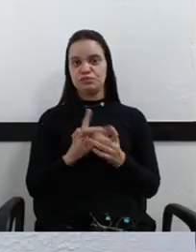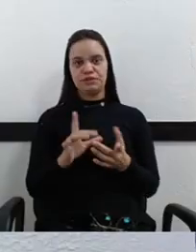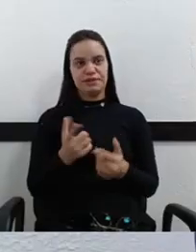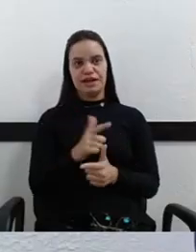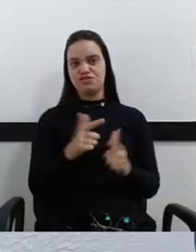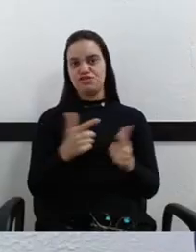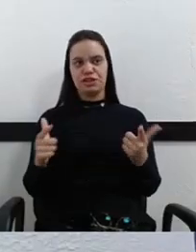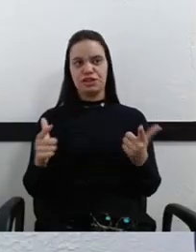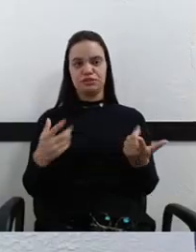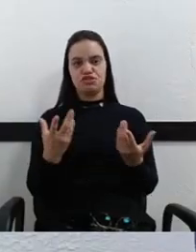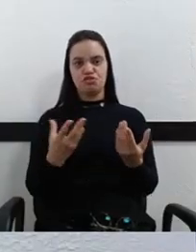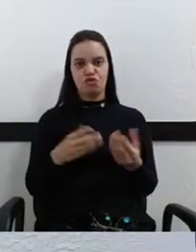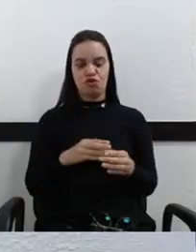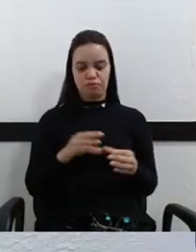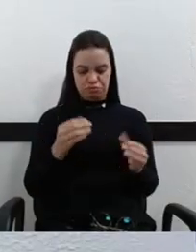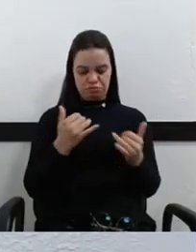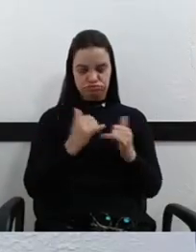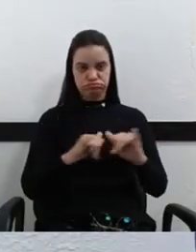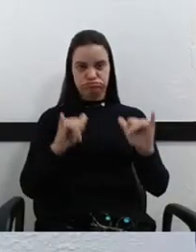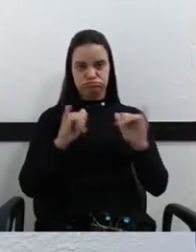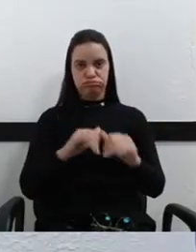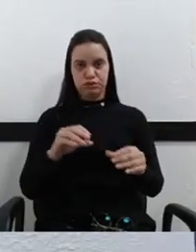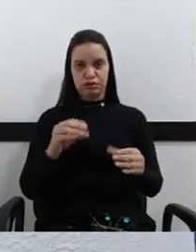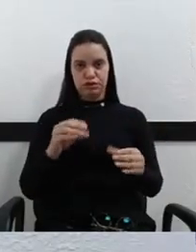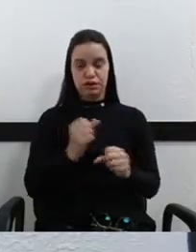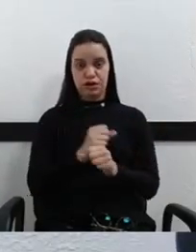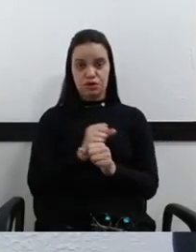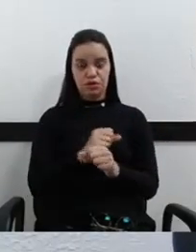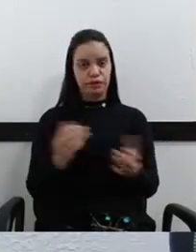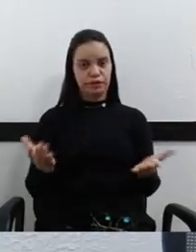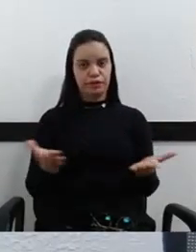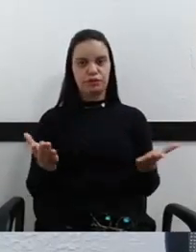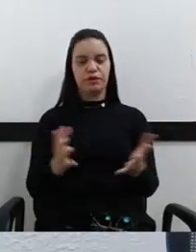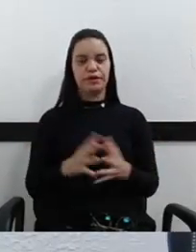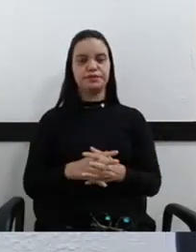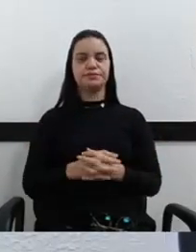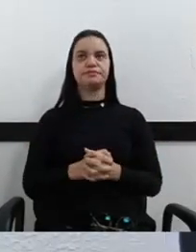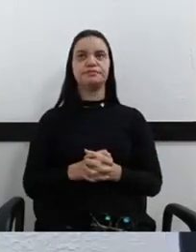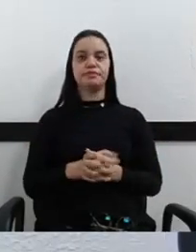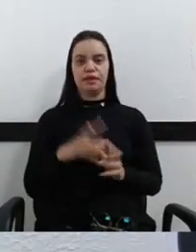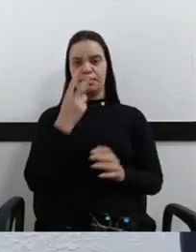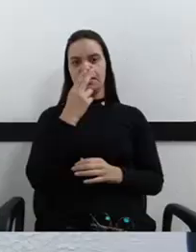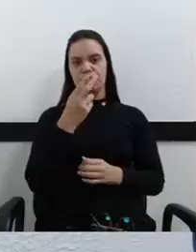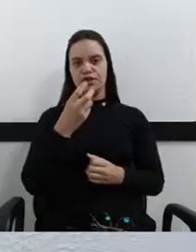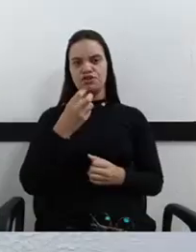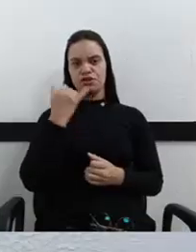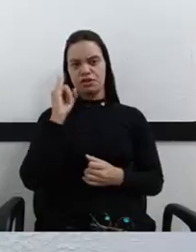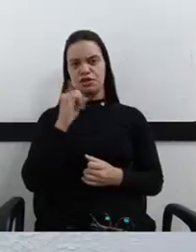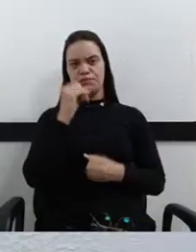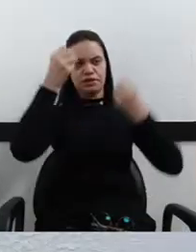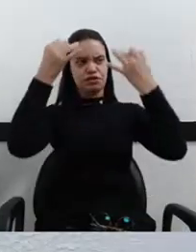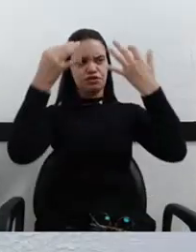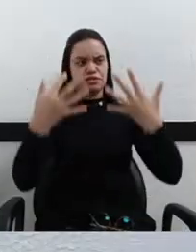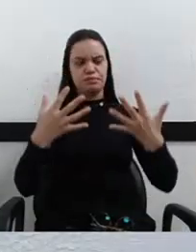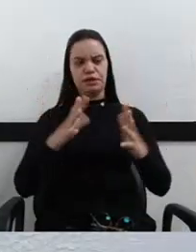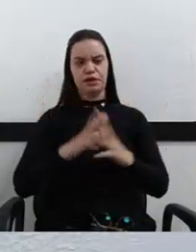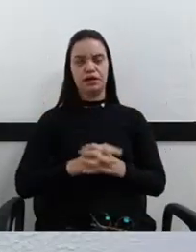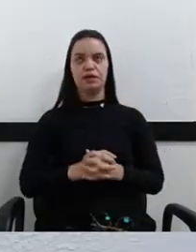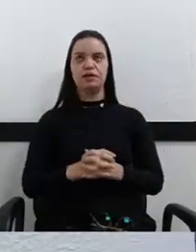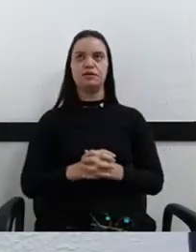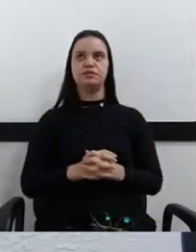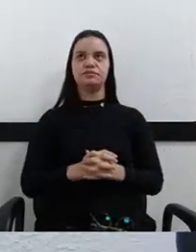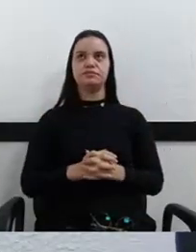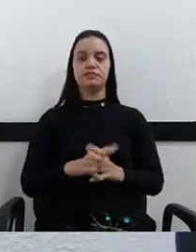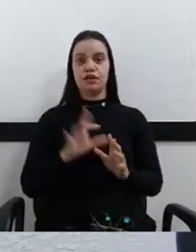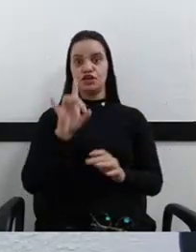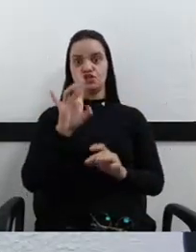disponibilidade de incluir nada, né, este ano. Não, eu só quero Não, mas deixar isso claro, eu acho importante né, explicar. porque pode vir... Não, porque pode vir,